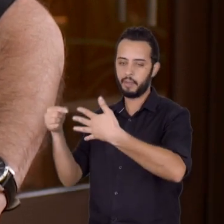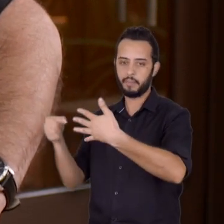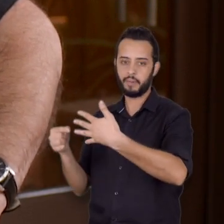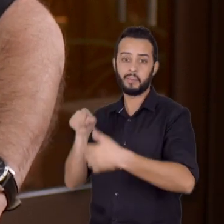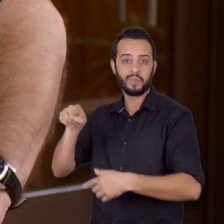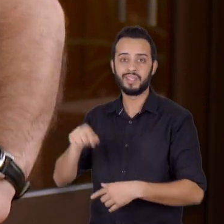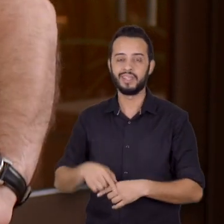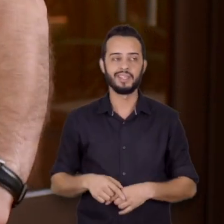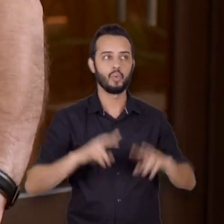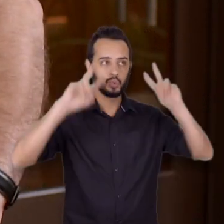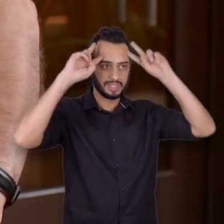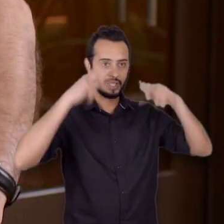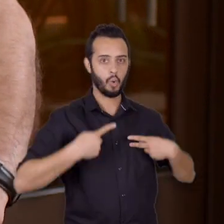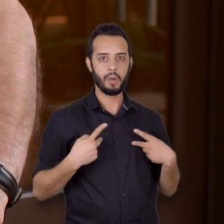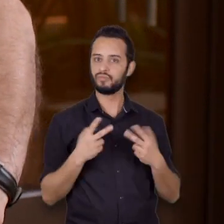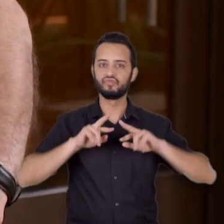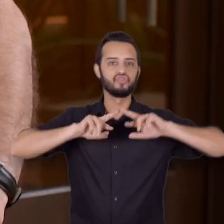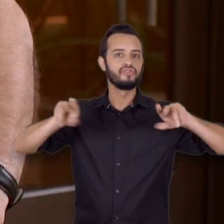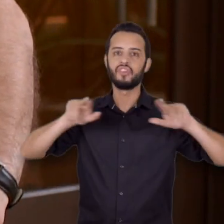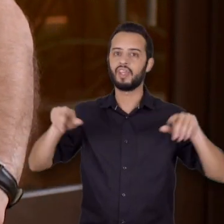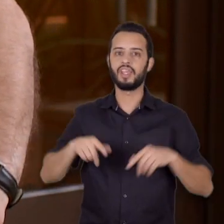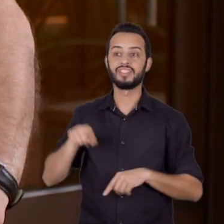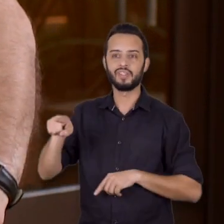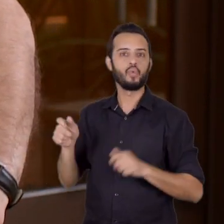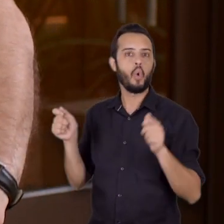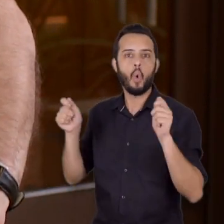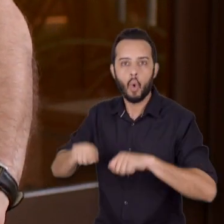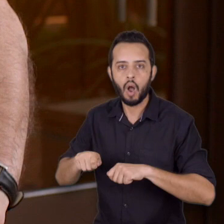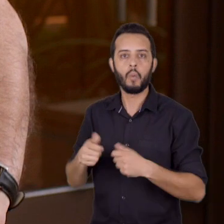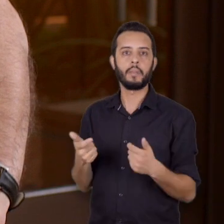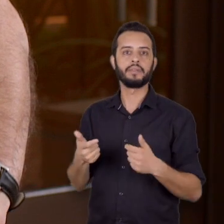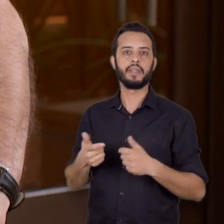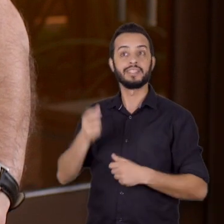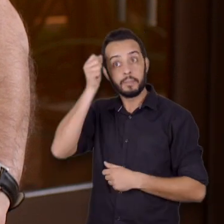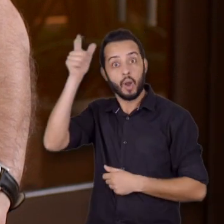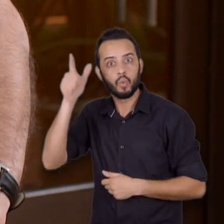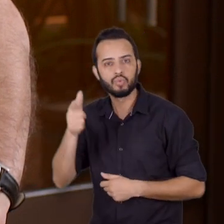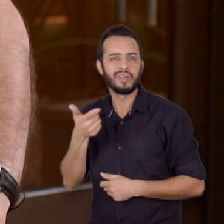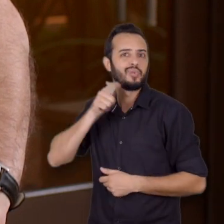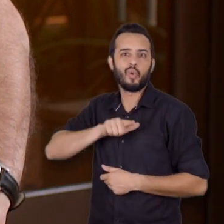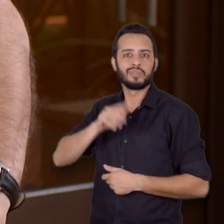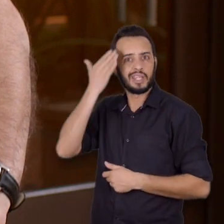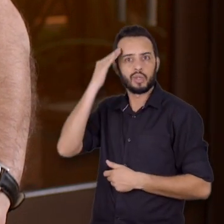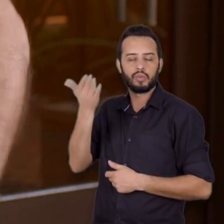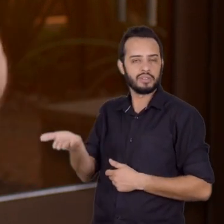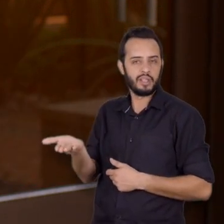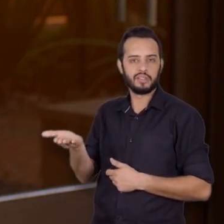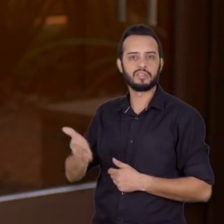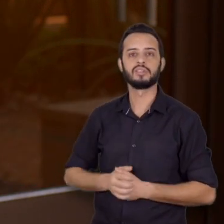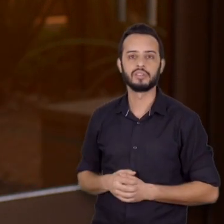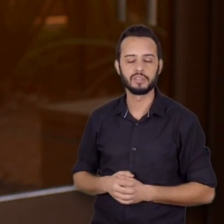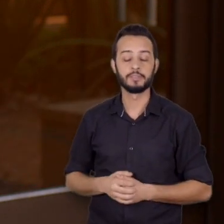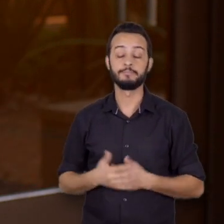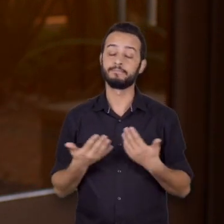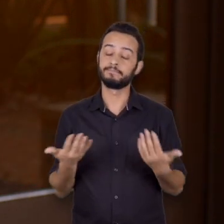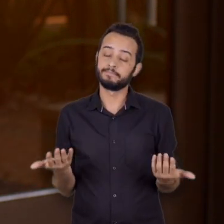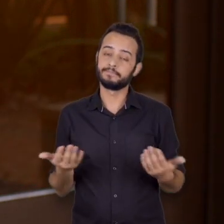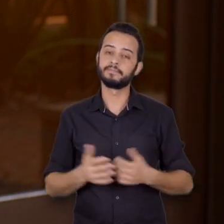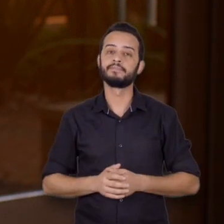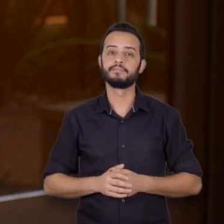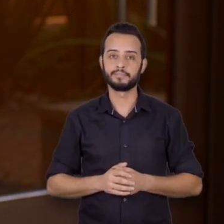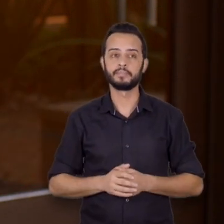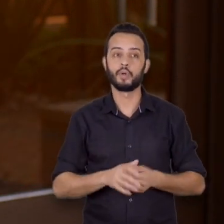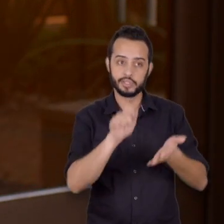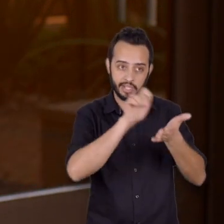robô não vai entender mesmo, muito menos julgar a minha competência cultural por isso, né? Na verdade, pode ser que a escrita